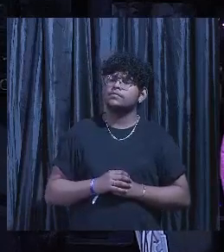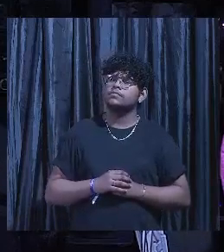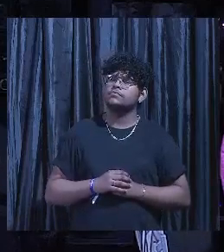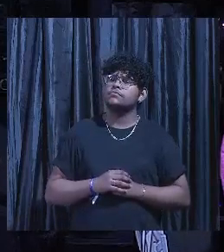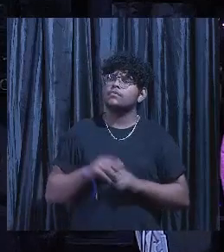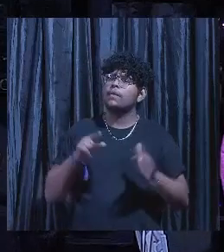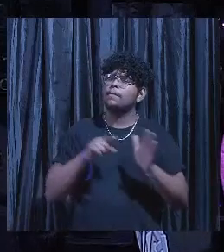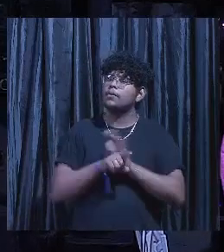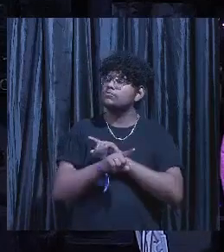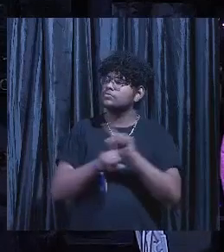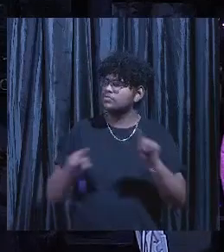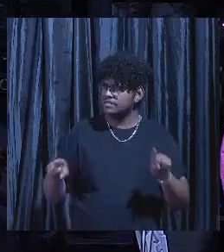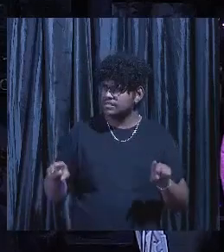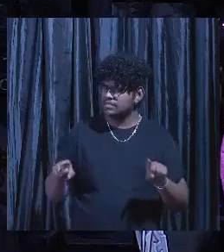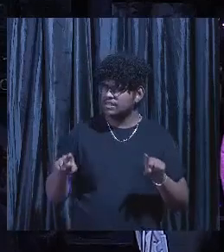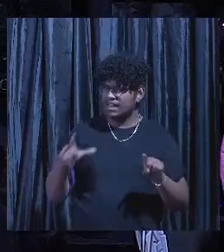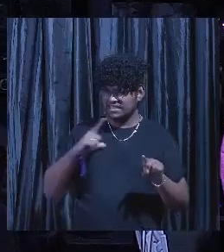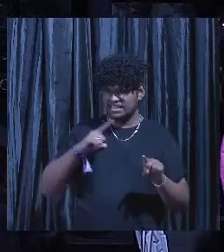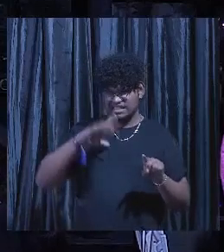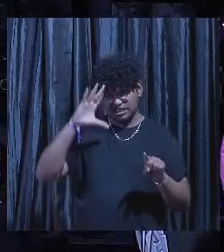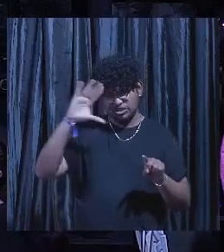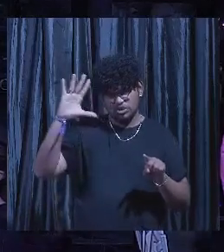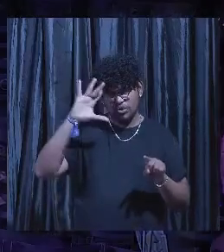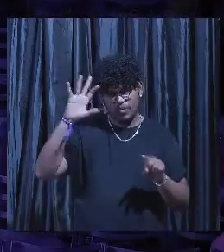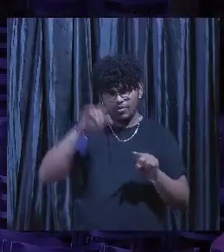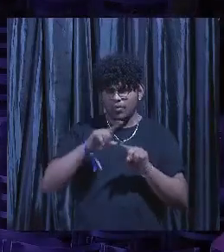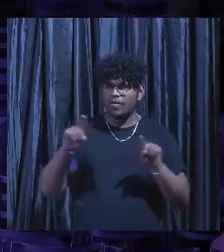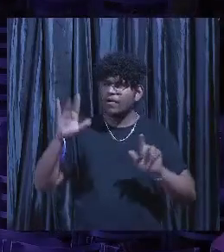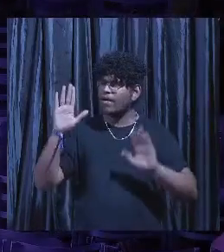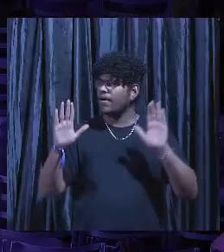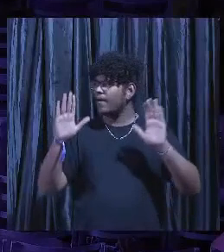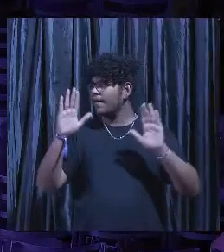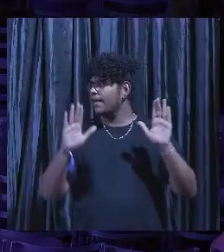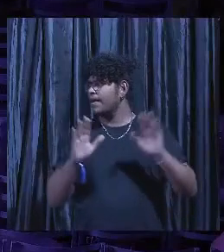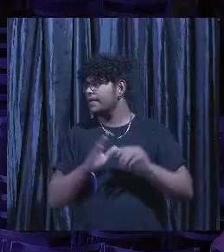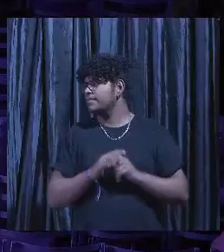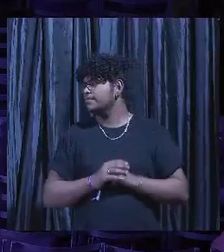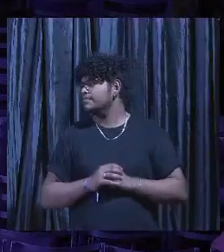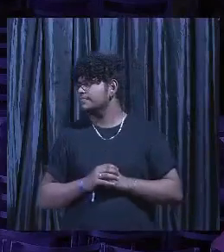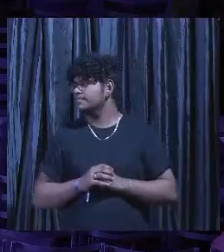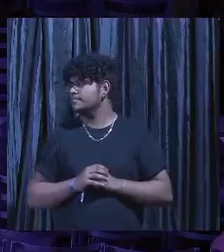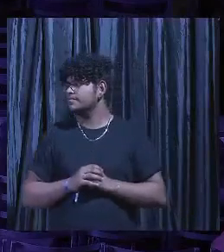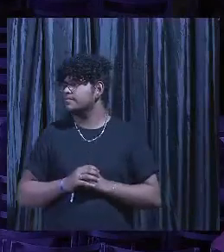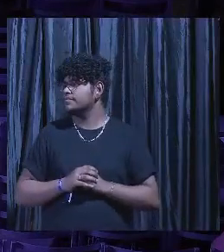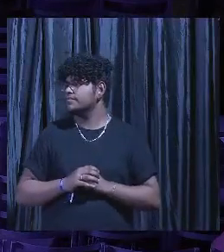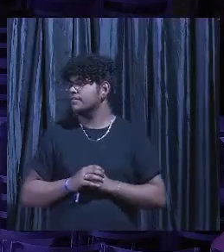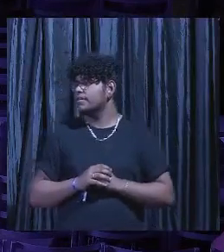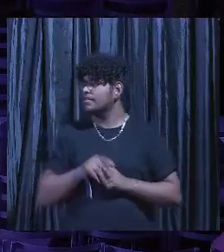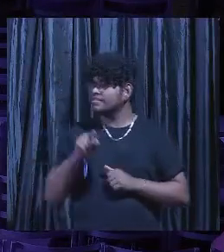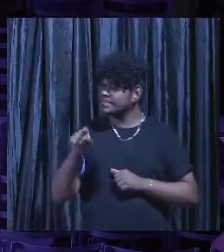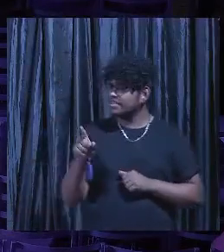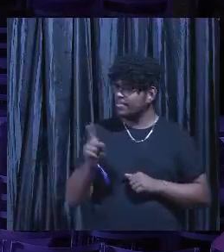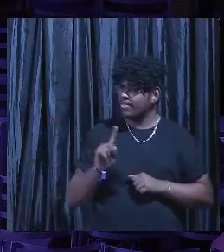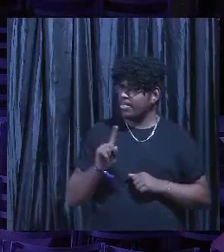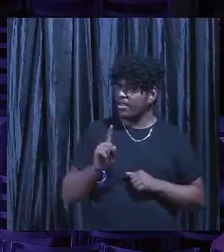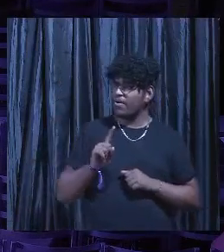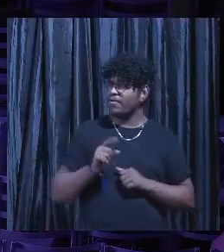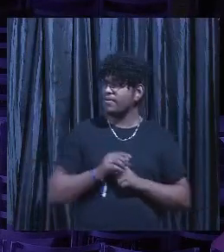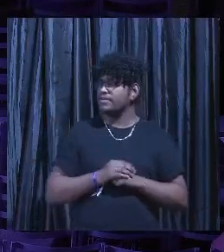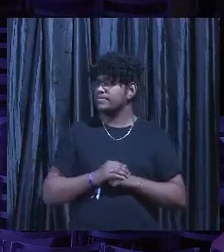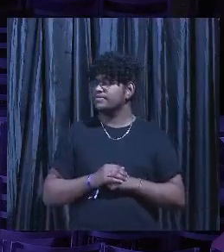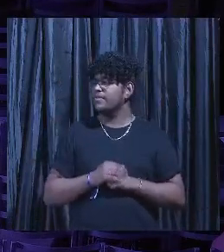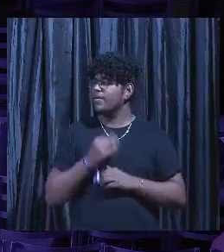tem sonhos. Por favor, levantem as mãos. Uau, você não? Como